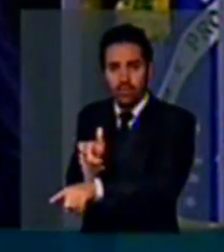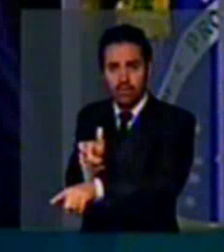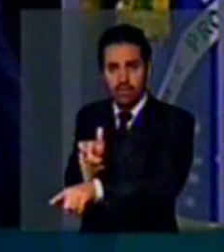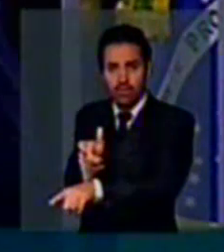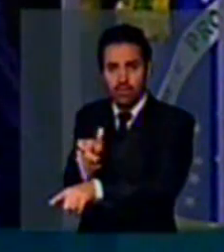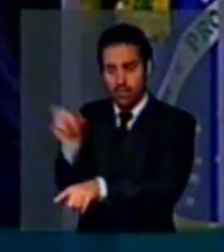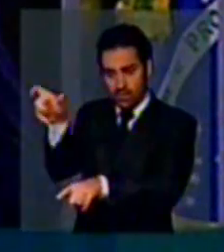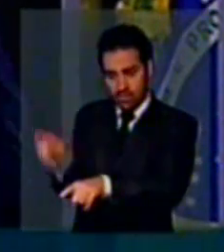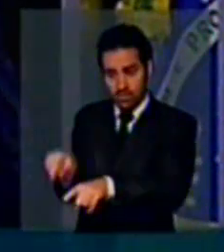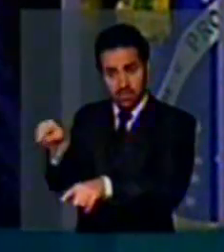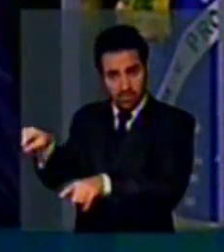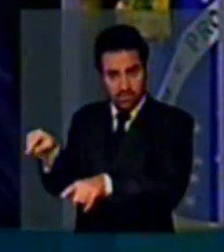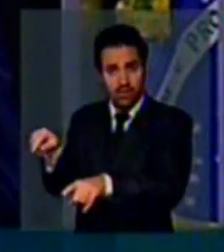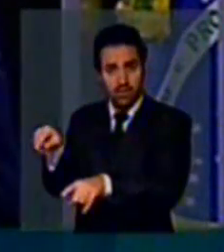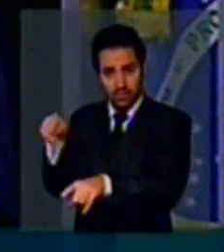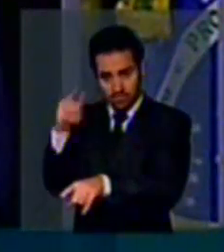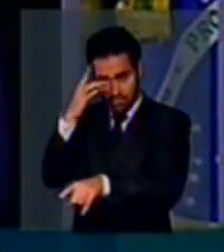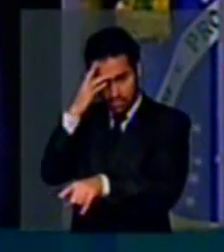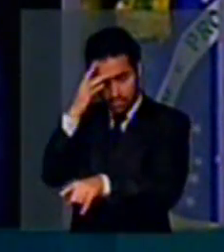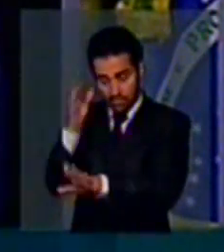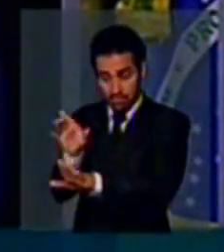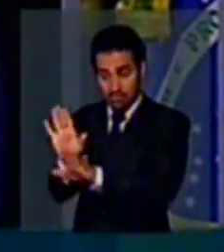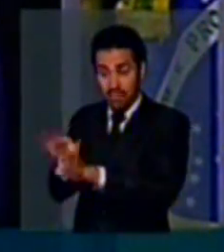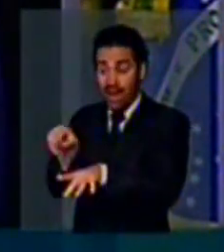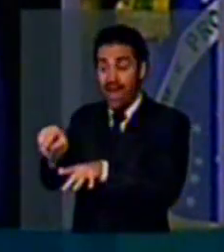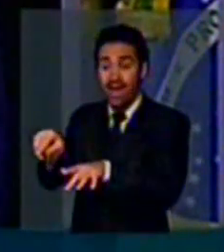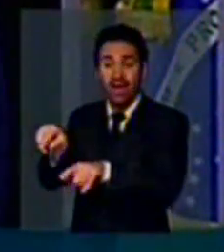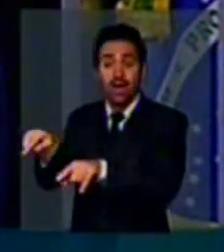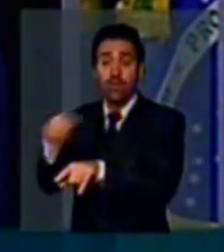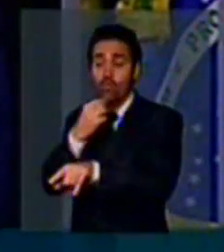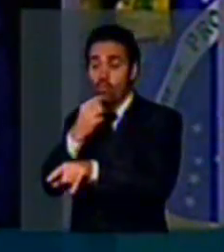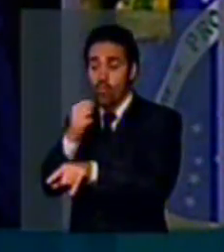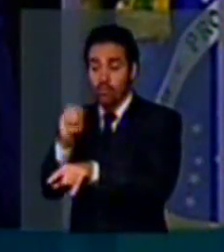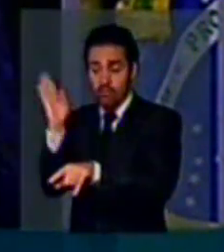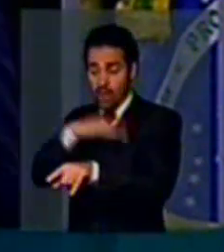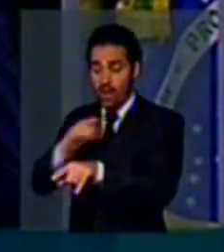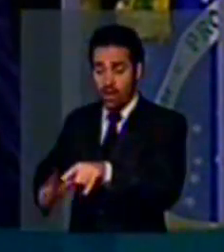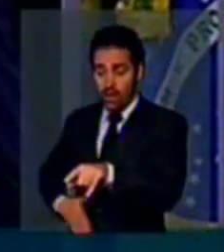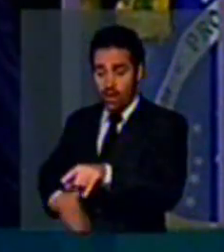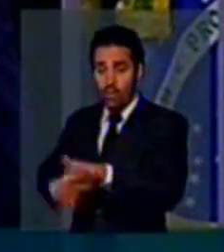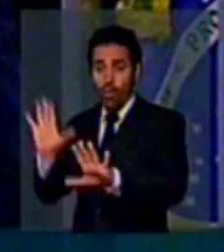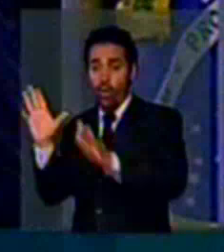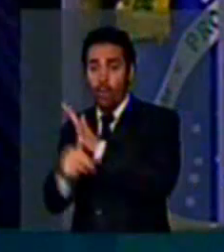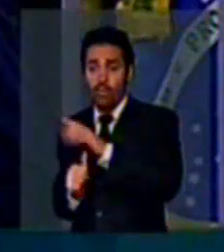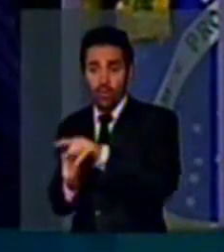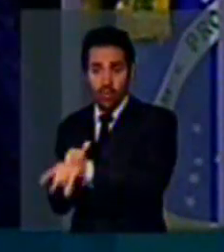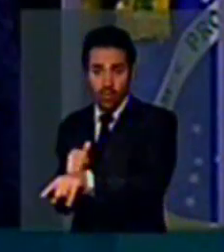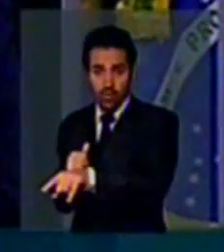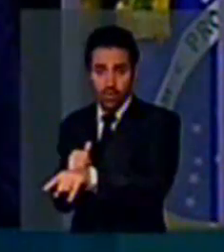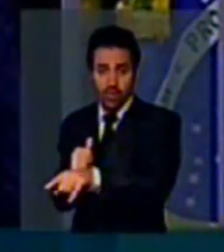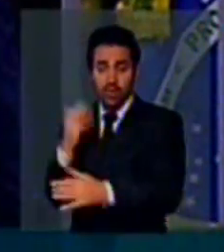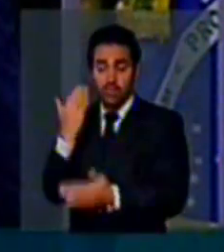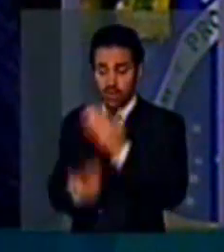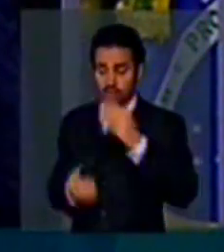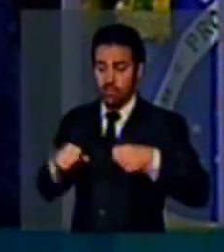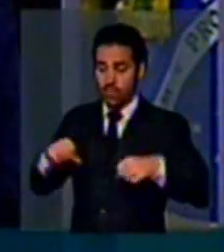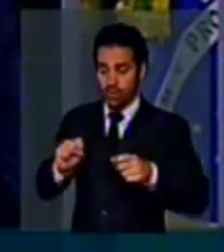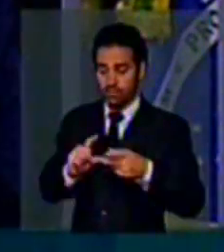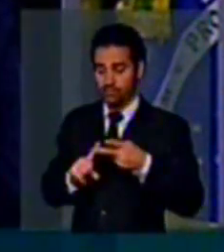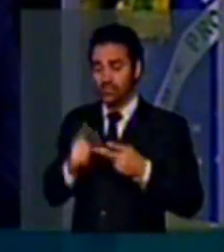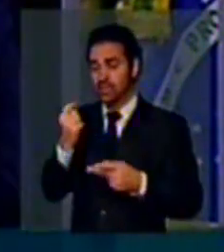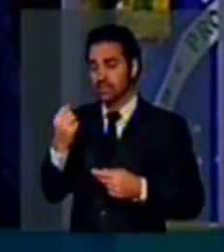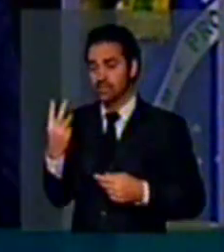de verdade, né, que teve a sua moto roubada, ele, além de perder a moto, dois celulares, R$ 107, um